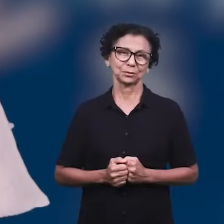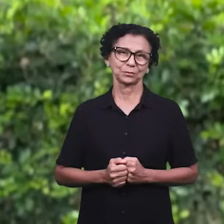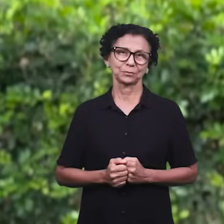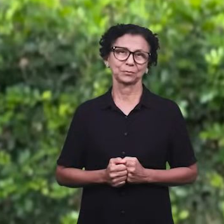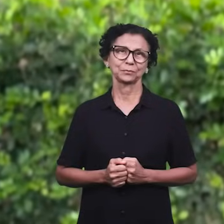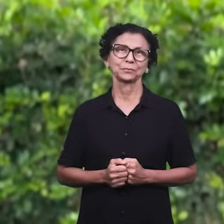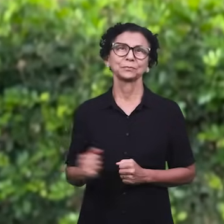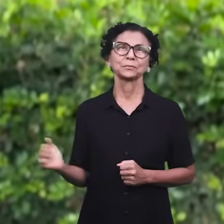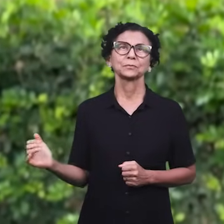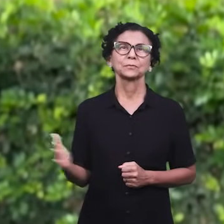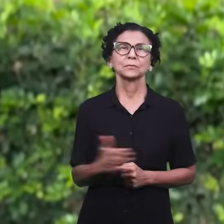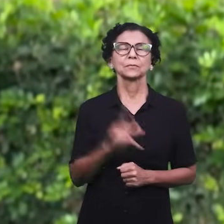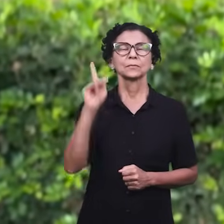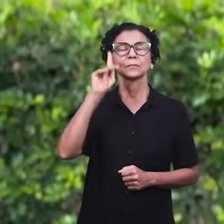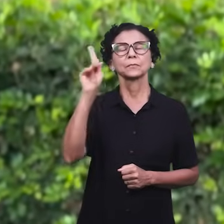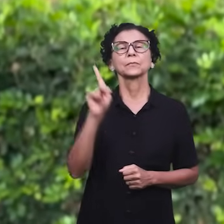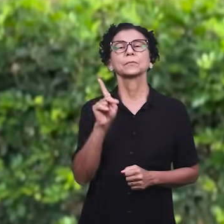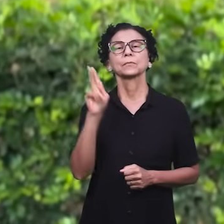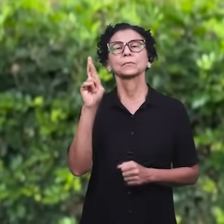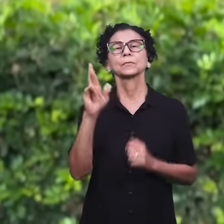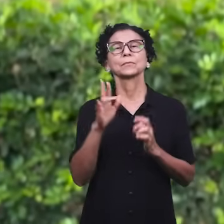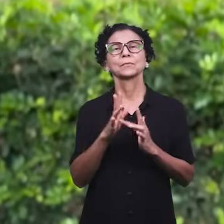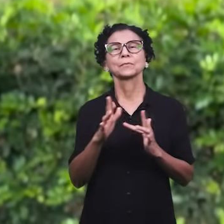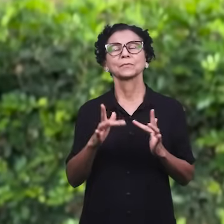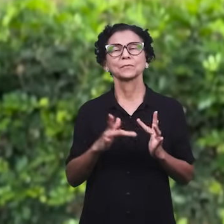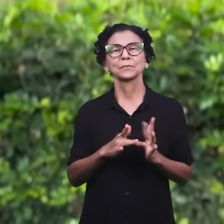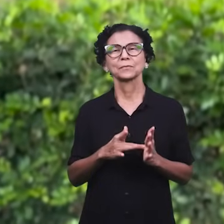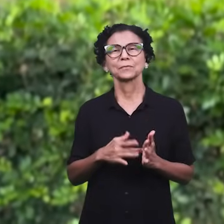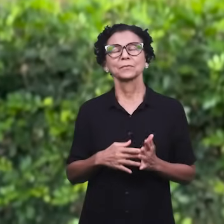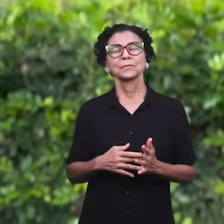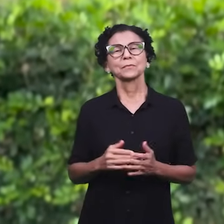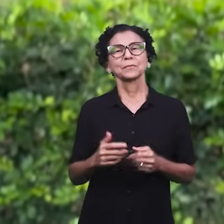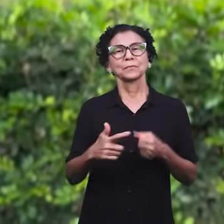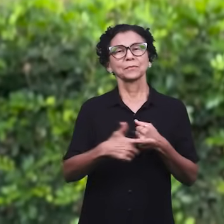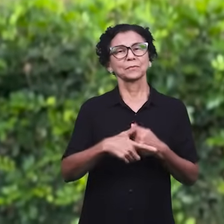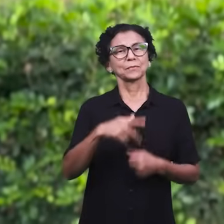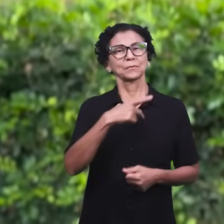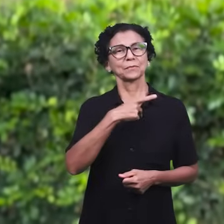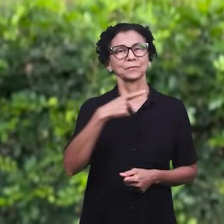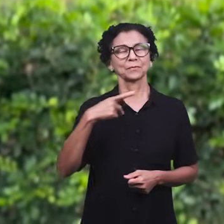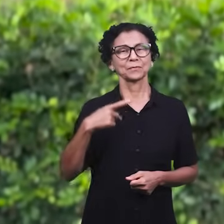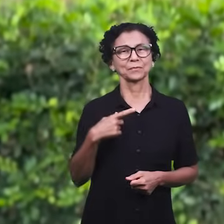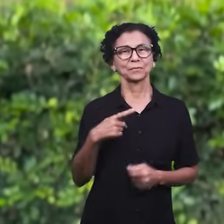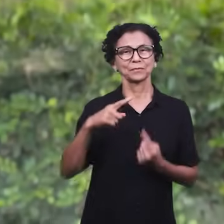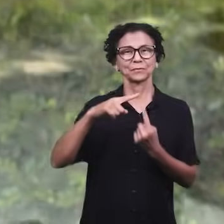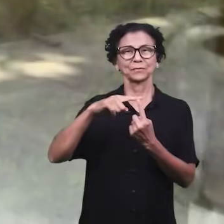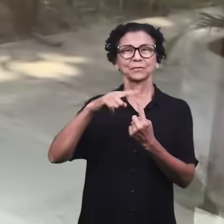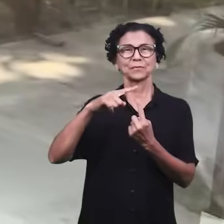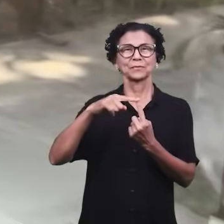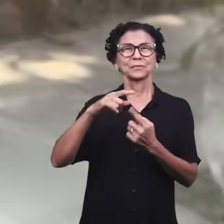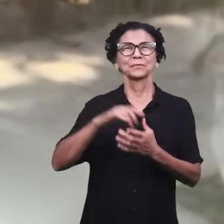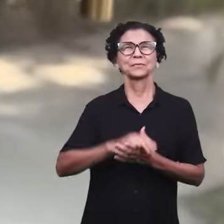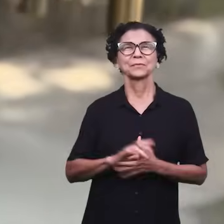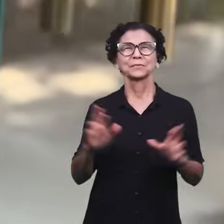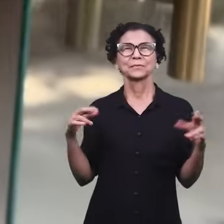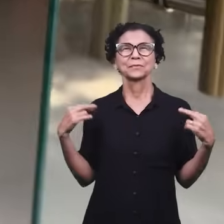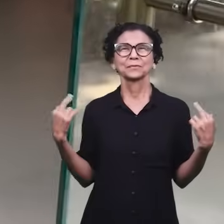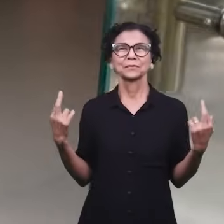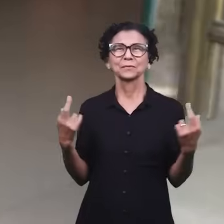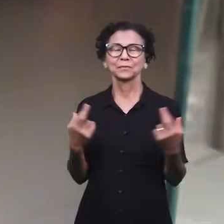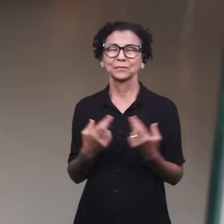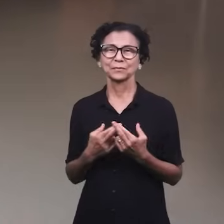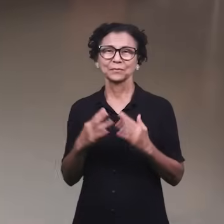tudo agora. A paz do Senhor Jesus, meu nome é Marcelo, sou pastor aqui em Palmas, Tocantins. Estamos todos reunidos na